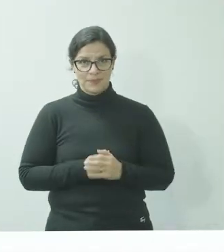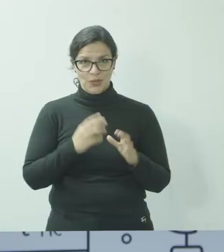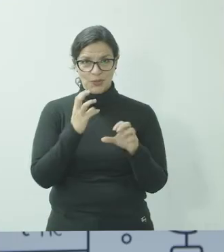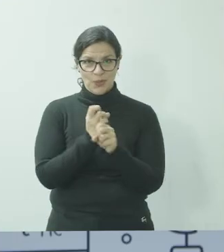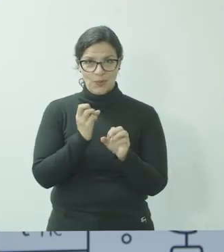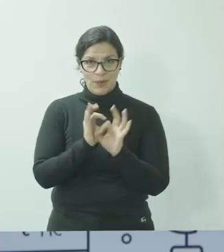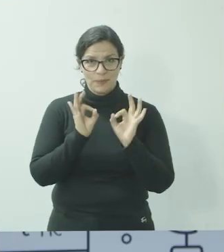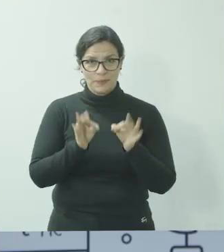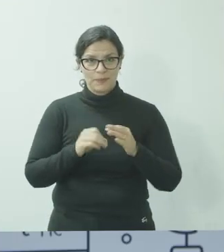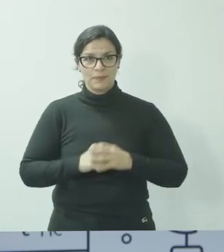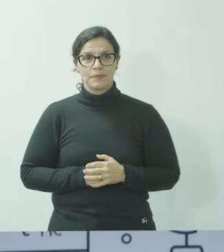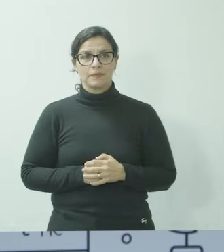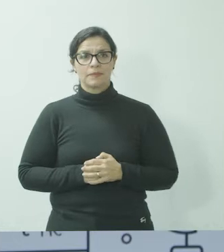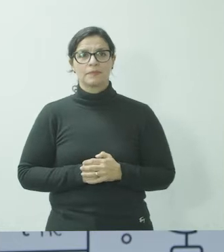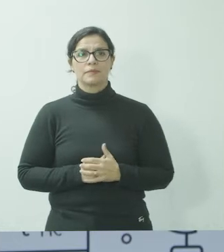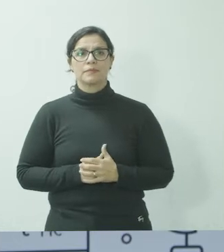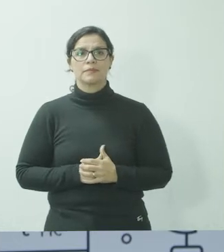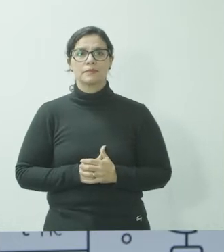total